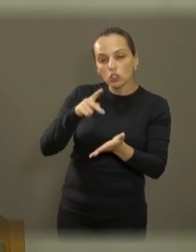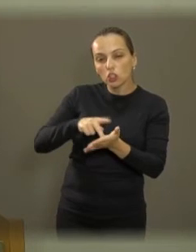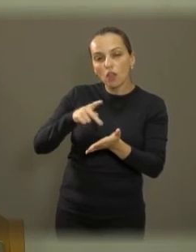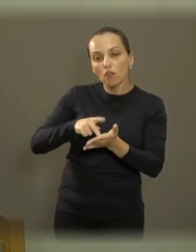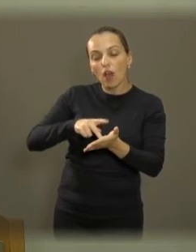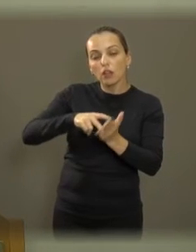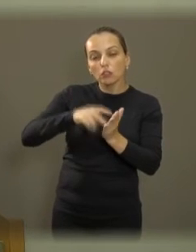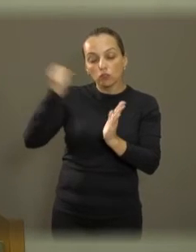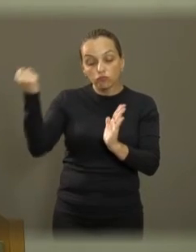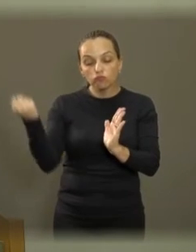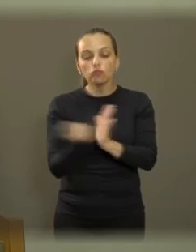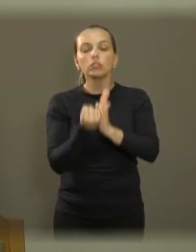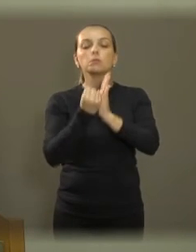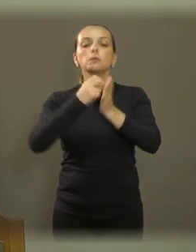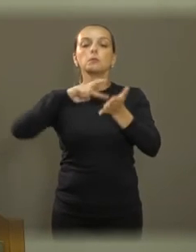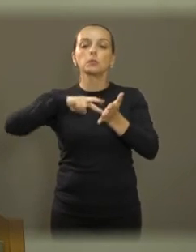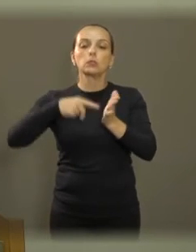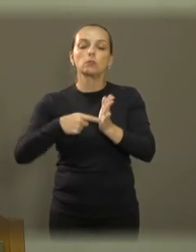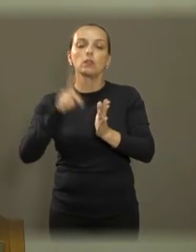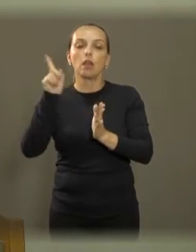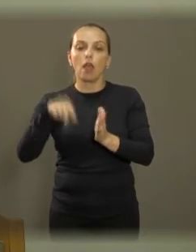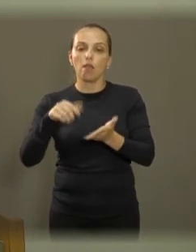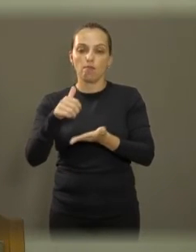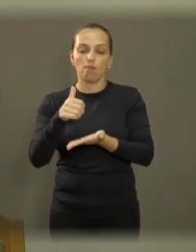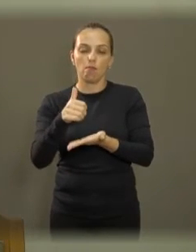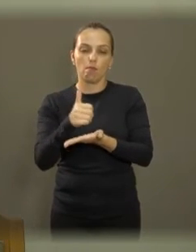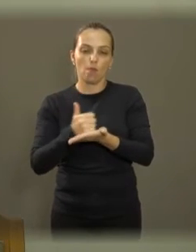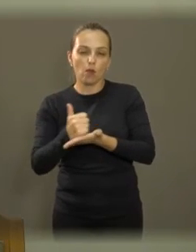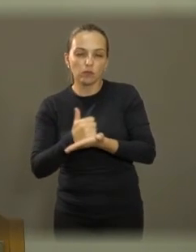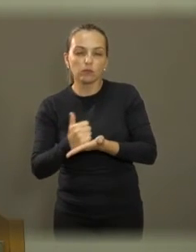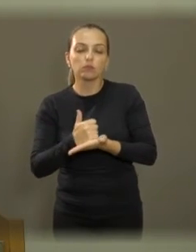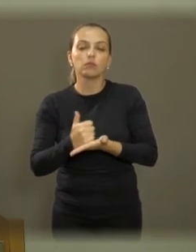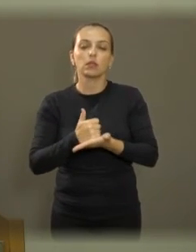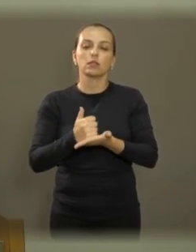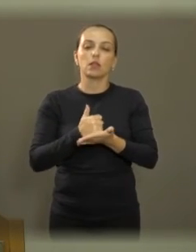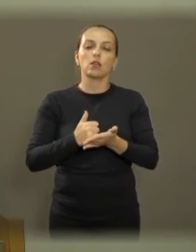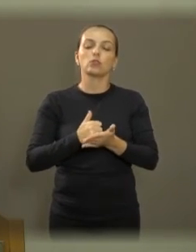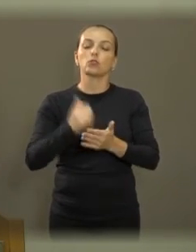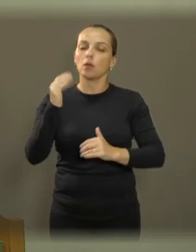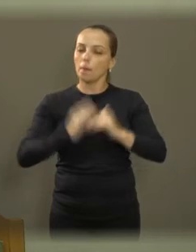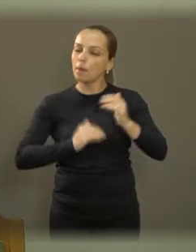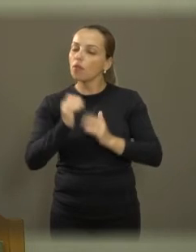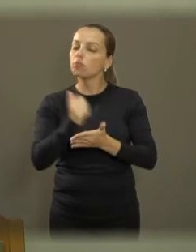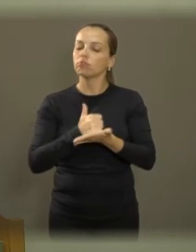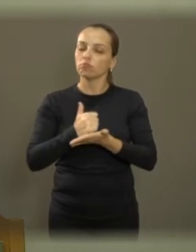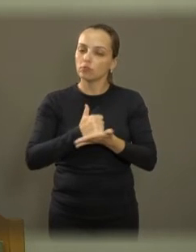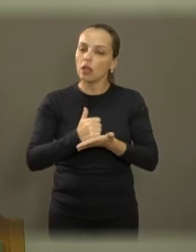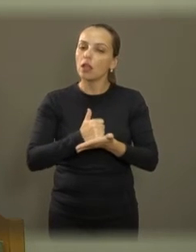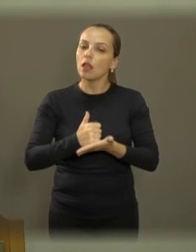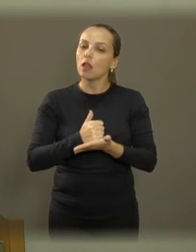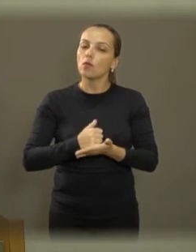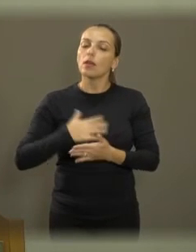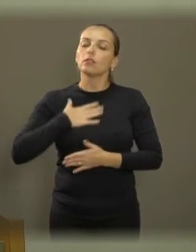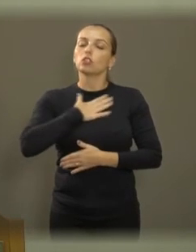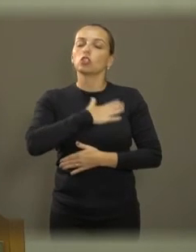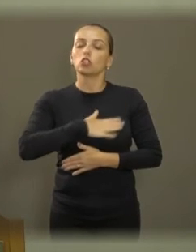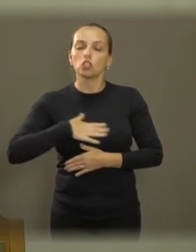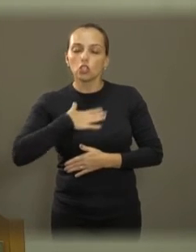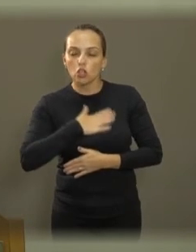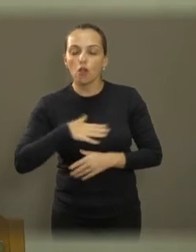simboliza o profissional farmacêutico, né, e vivencia o prazer de ser farmacêutico,